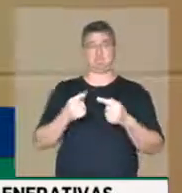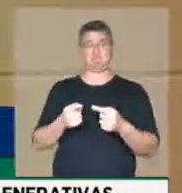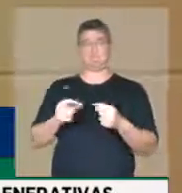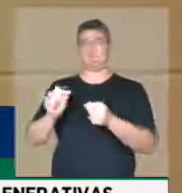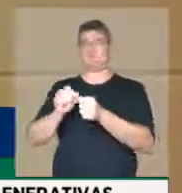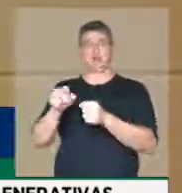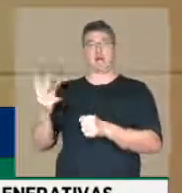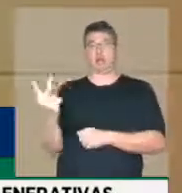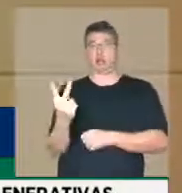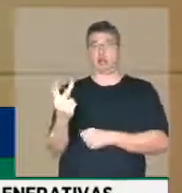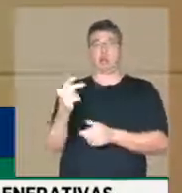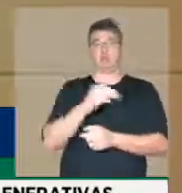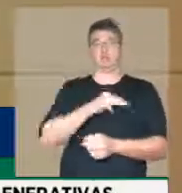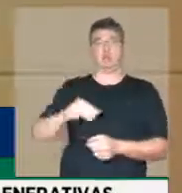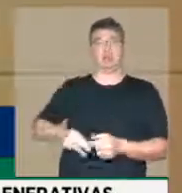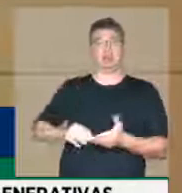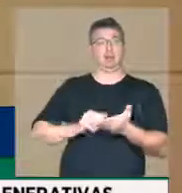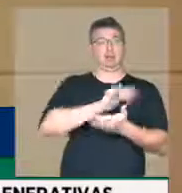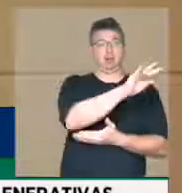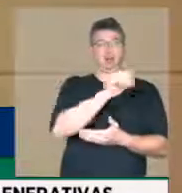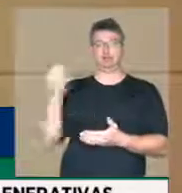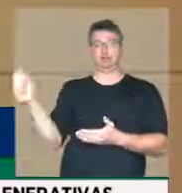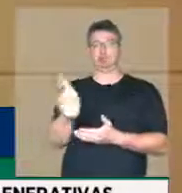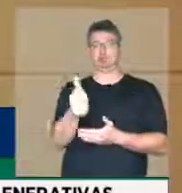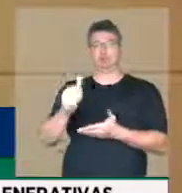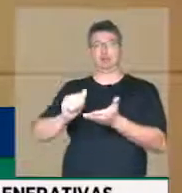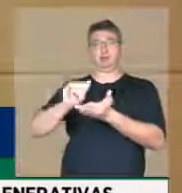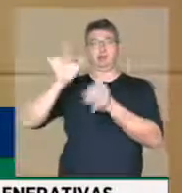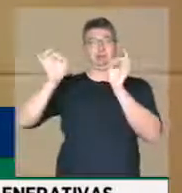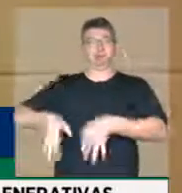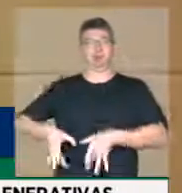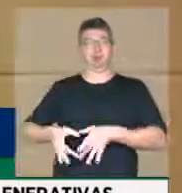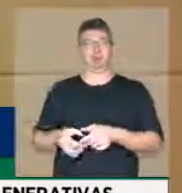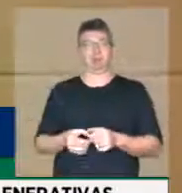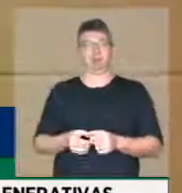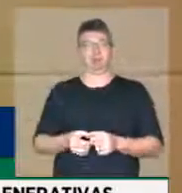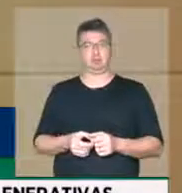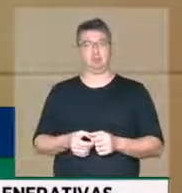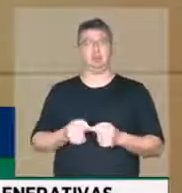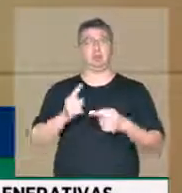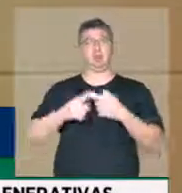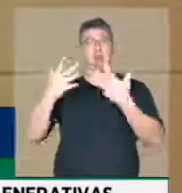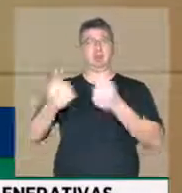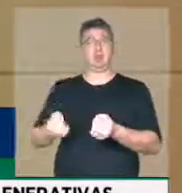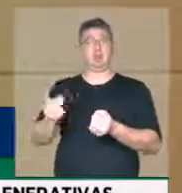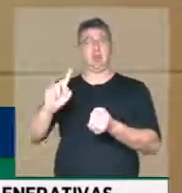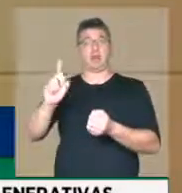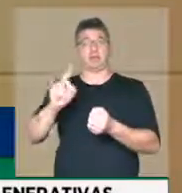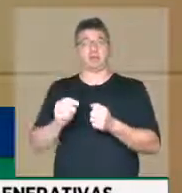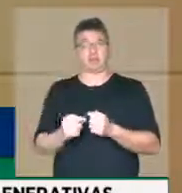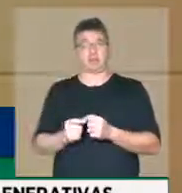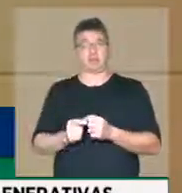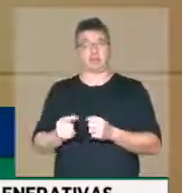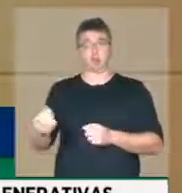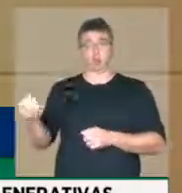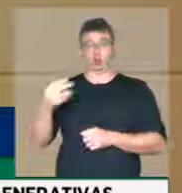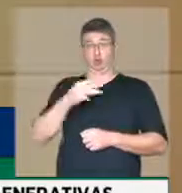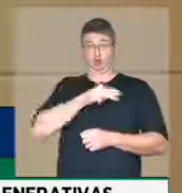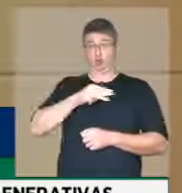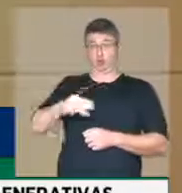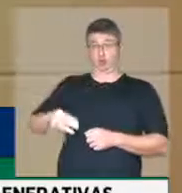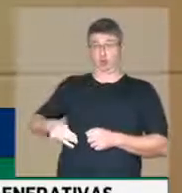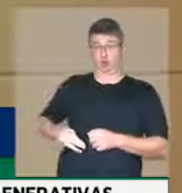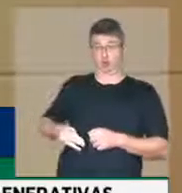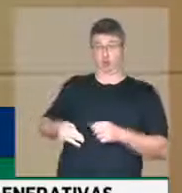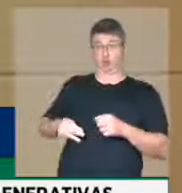a demissão de 2 ministros da Saúde que não aceitaram fazer o que o atual ministro interino, que não é